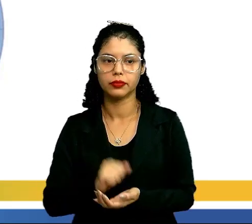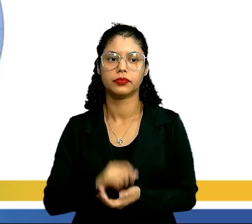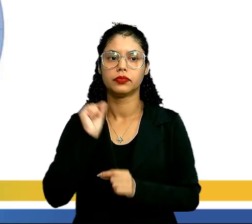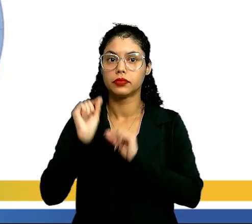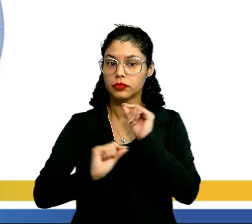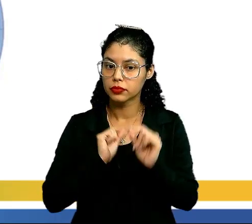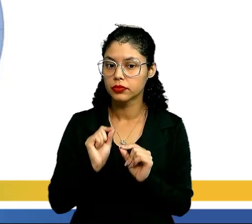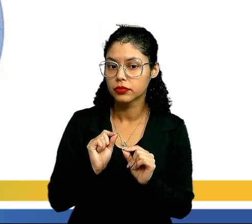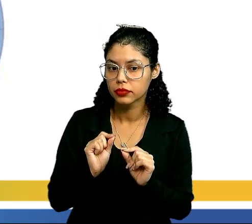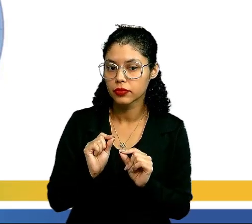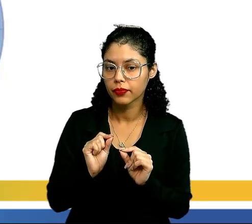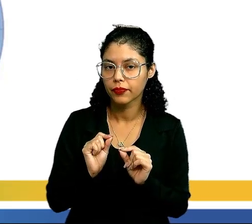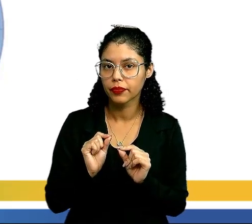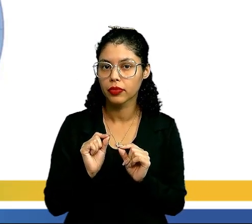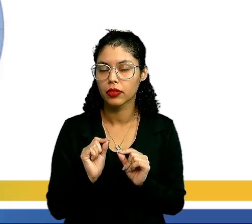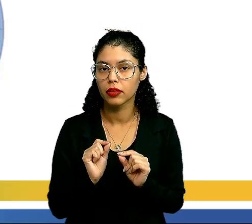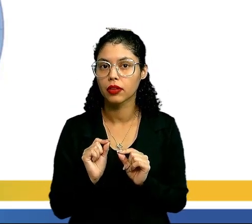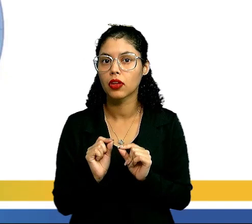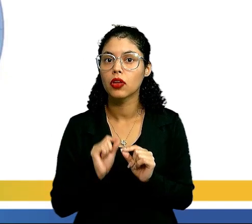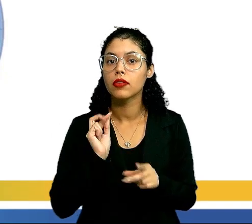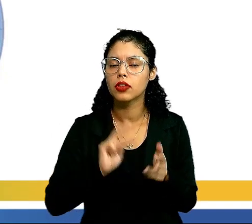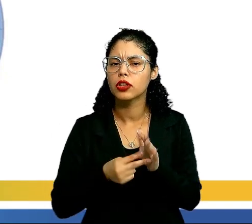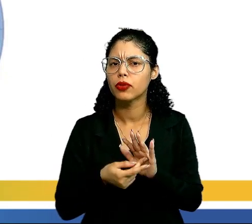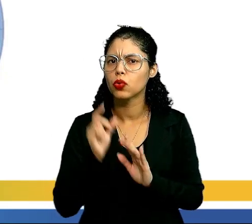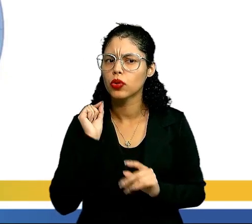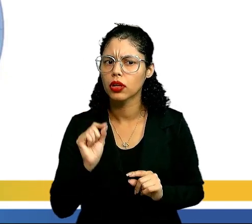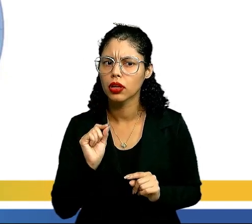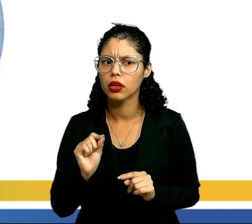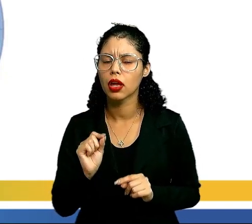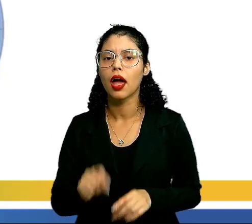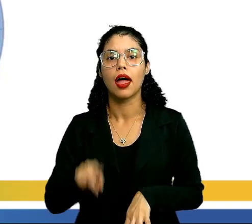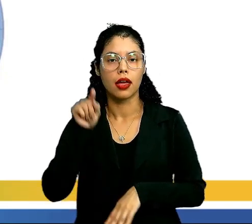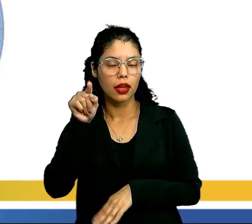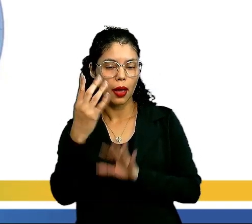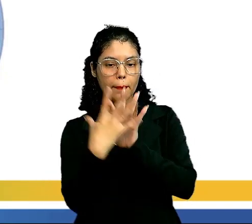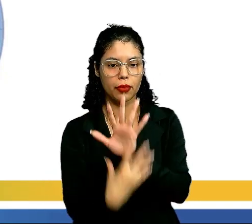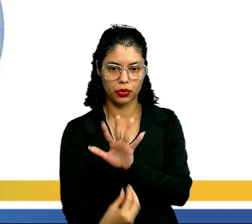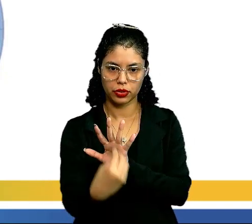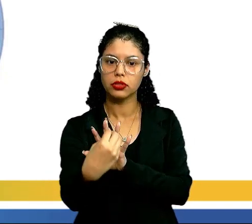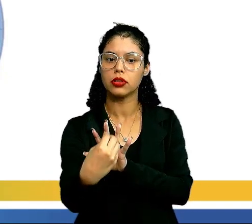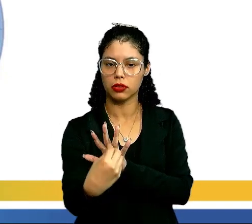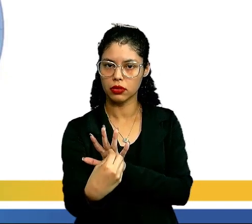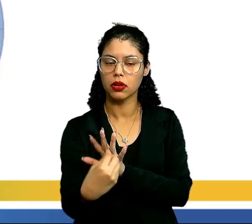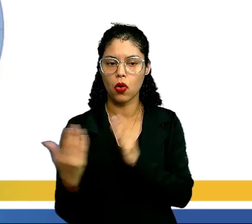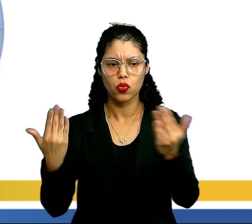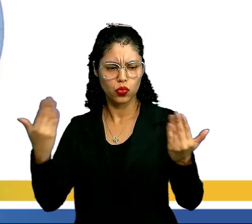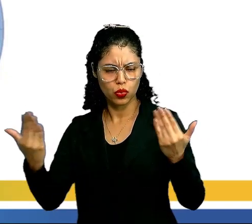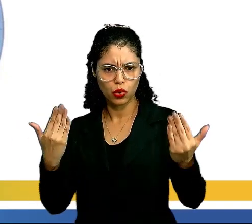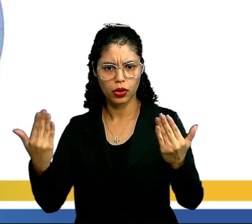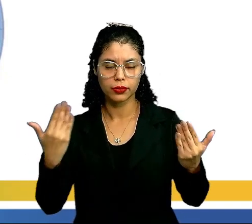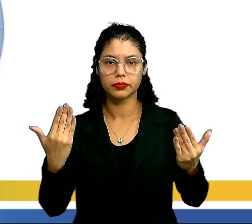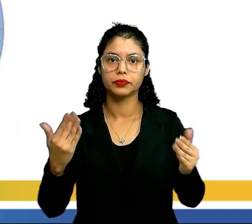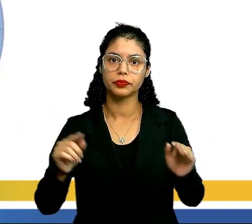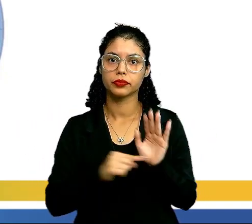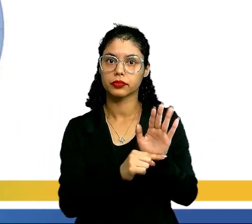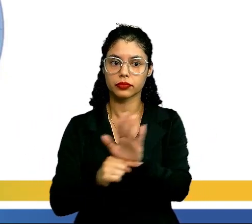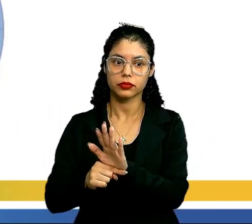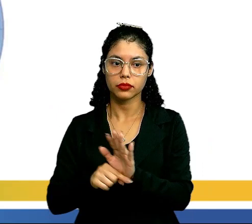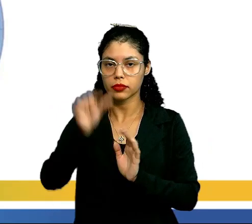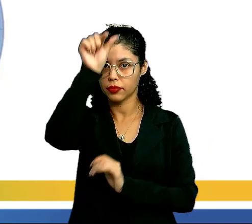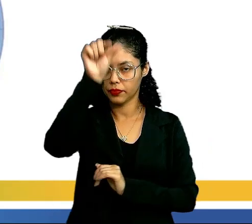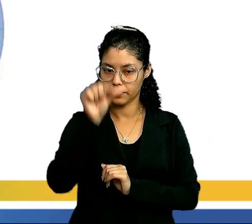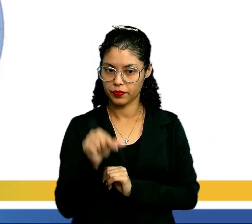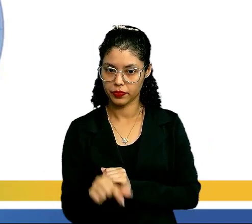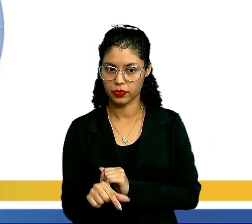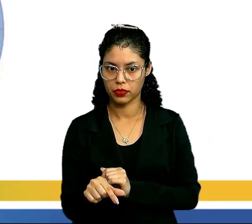pseudocilíndrica. O que isso quer dizer? Nesse tipo de projeção, os paralelos são representados em linha